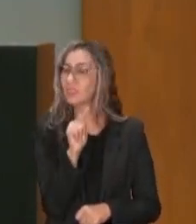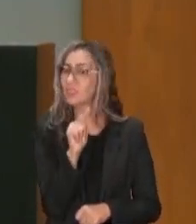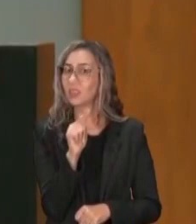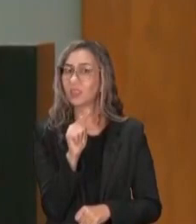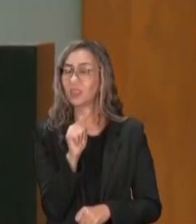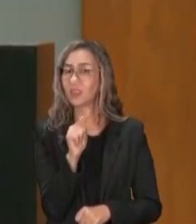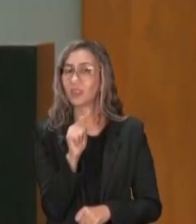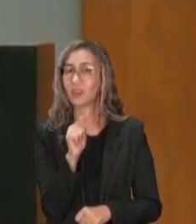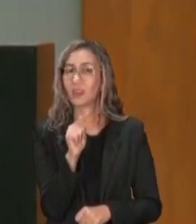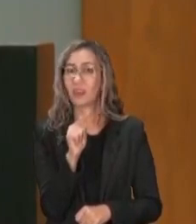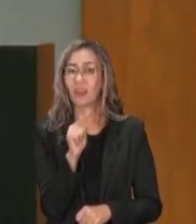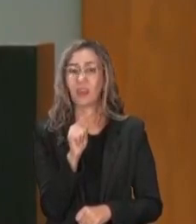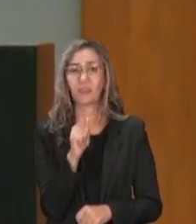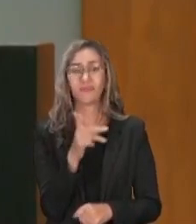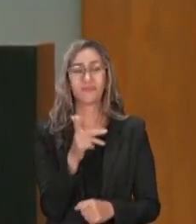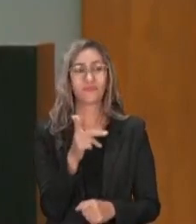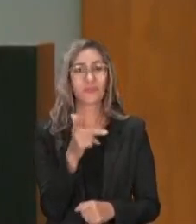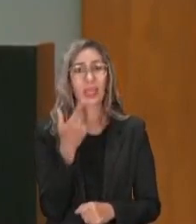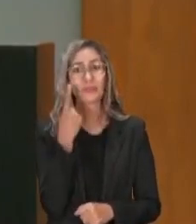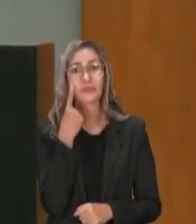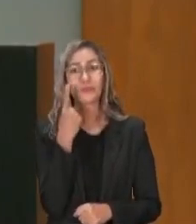deparar com uma situação